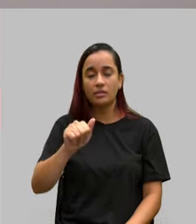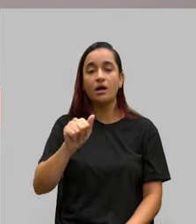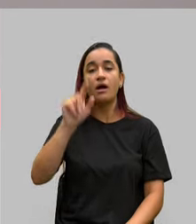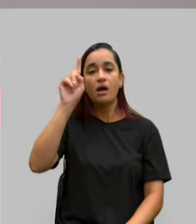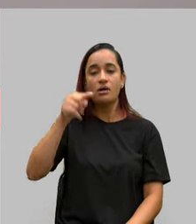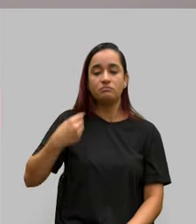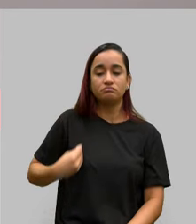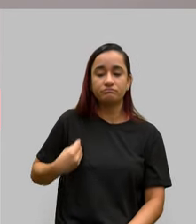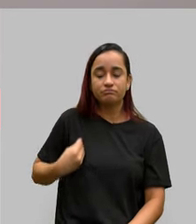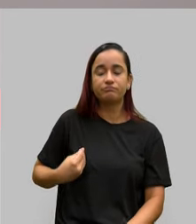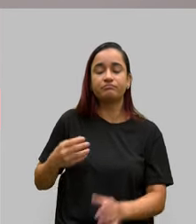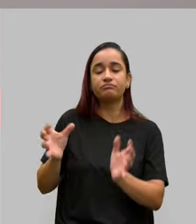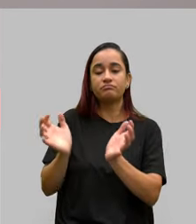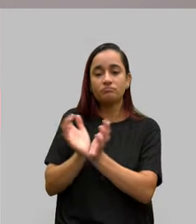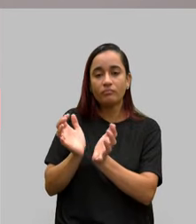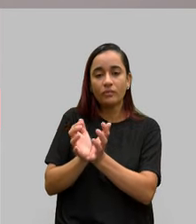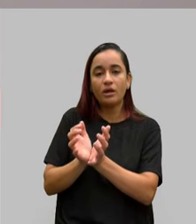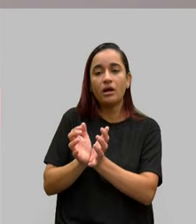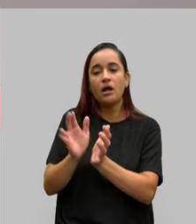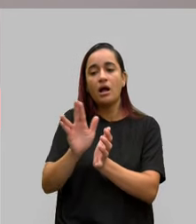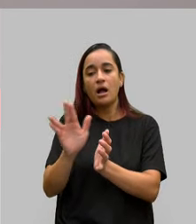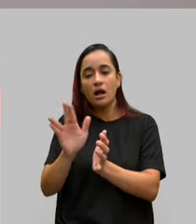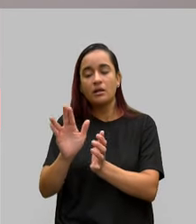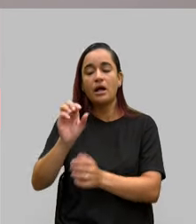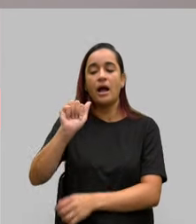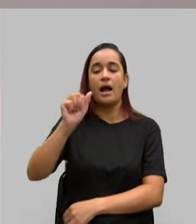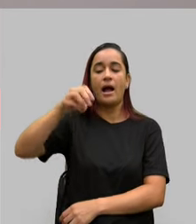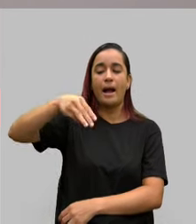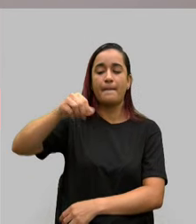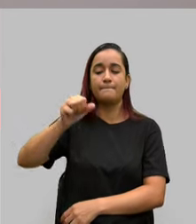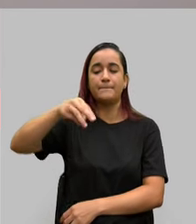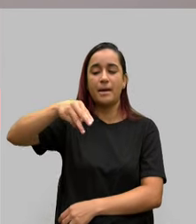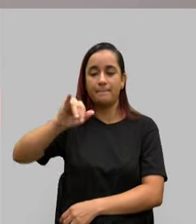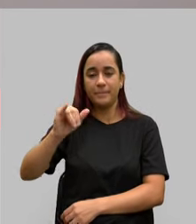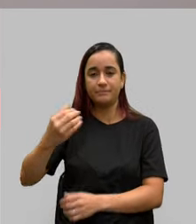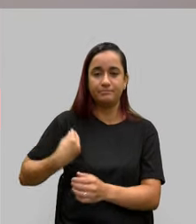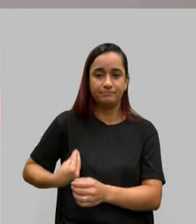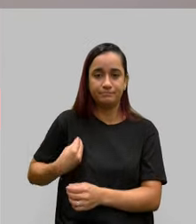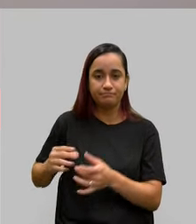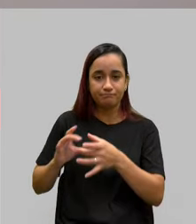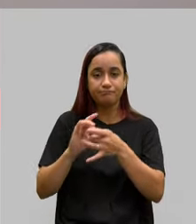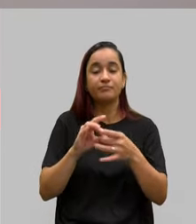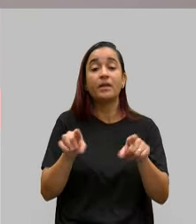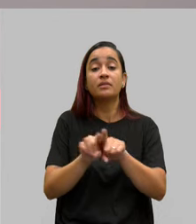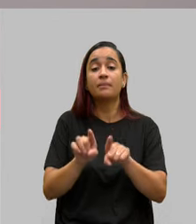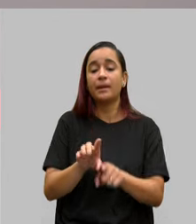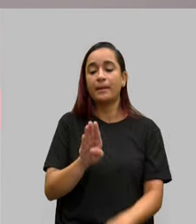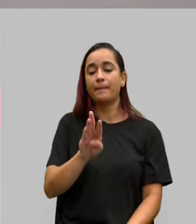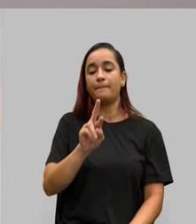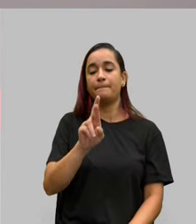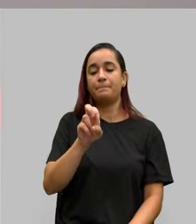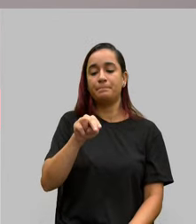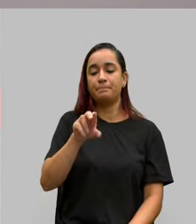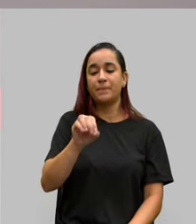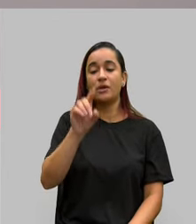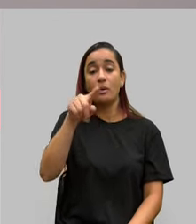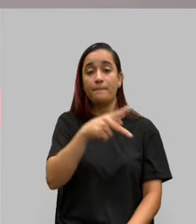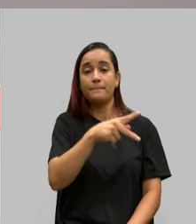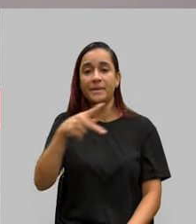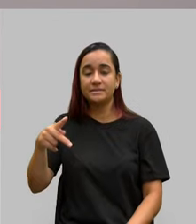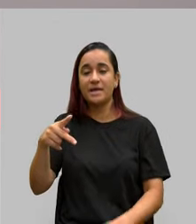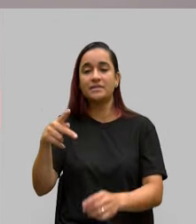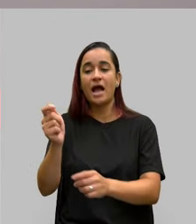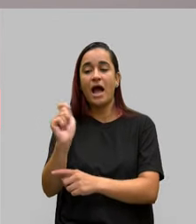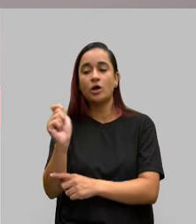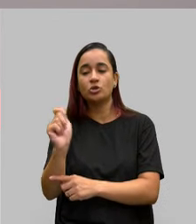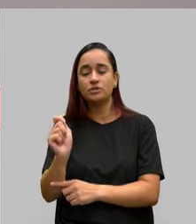de cannabis medicinal amami Breno caroni presidente da associação planta da vida e